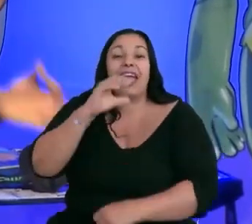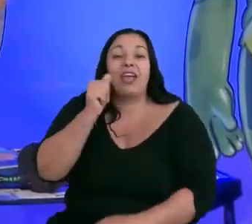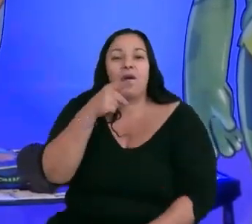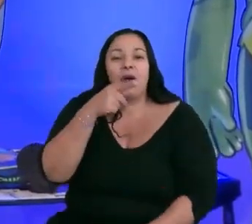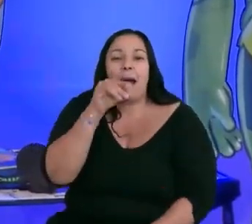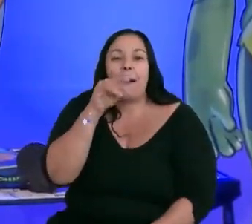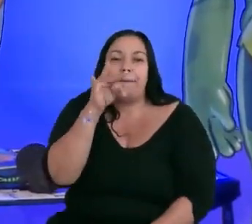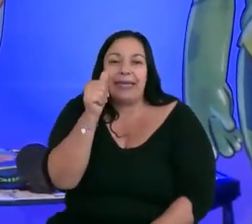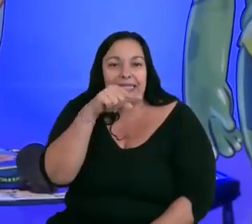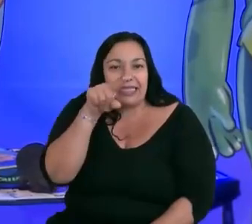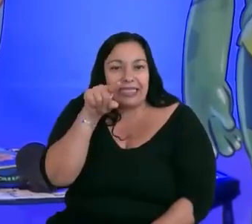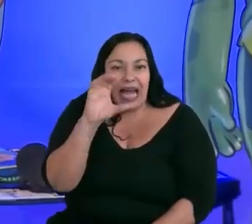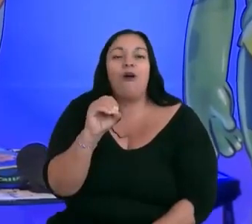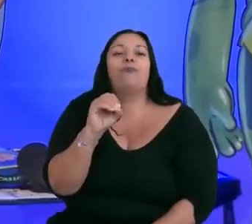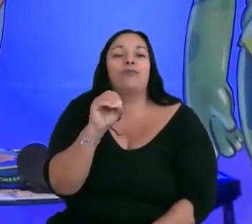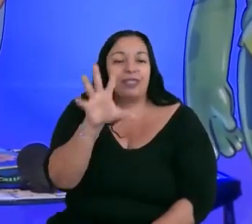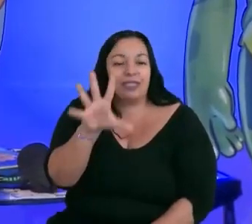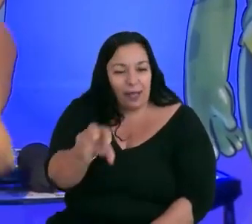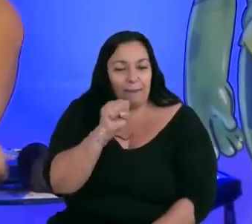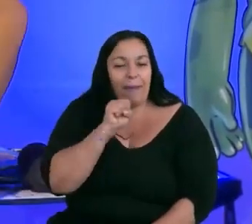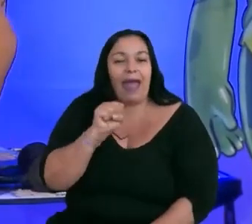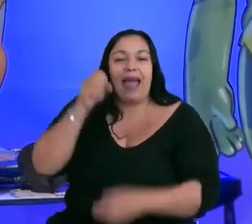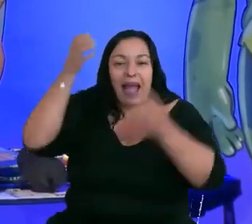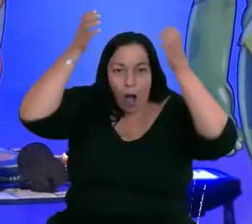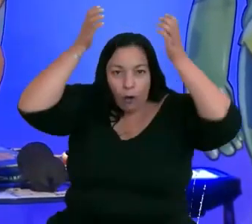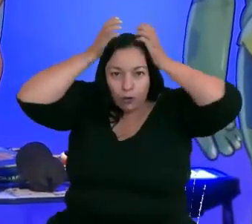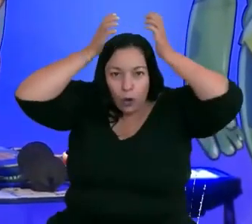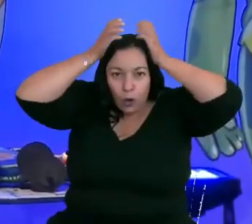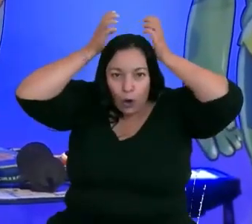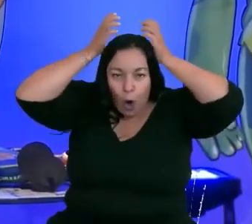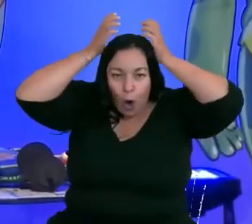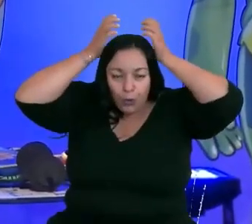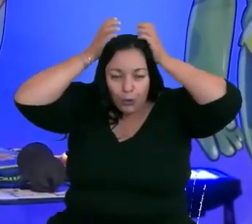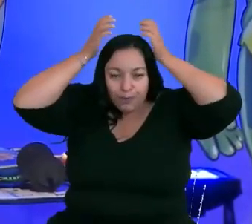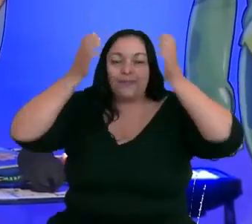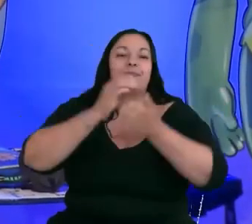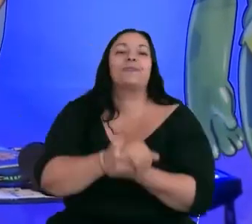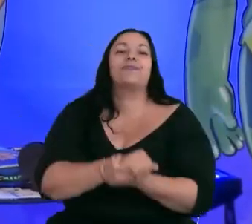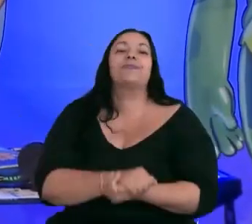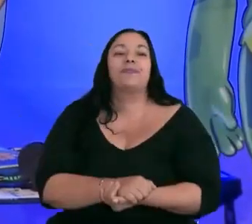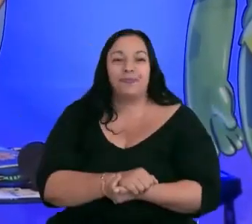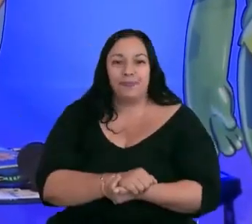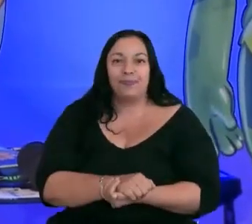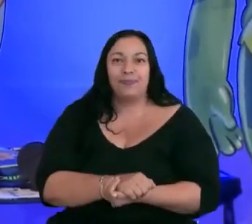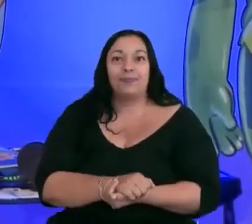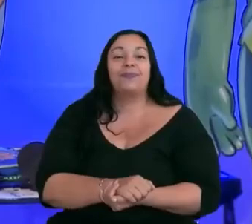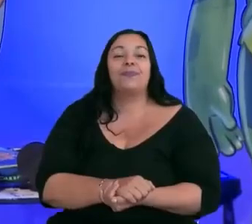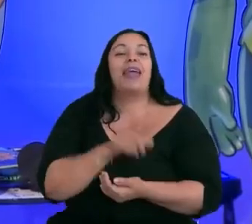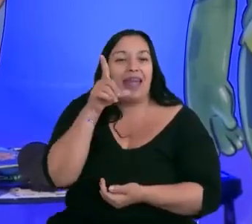conseguiu assumir o trono. Isso mesmo, ele agora era